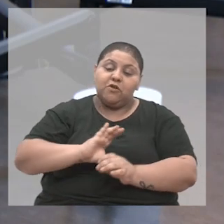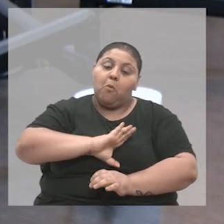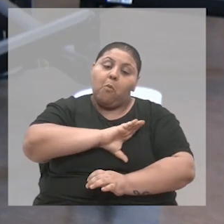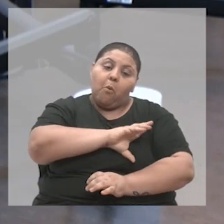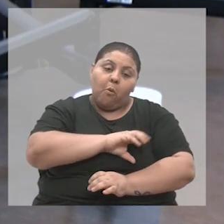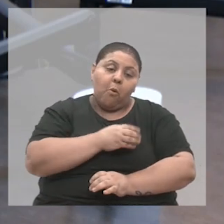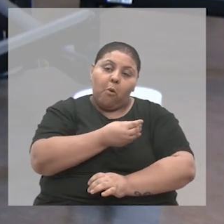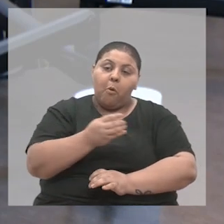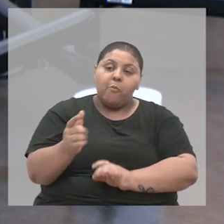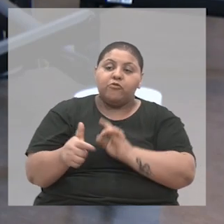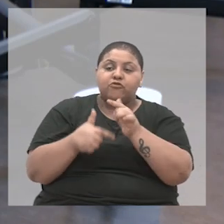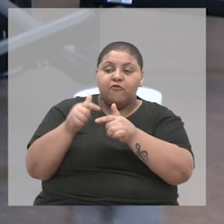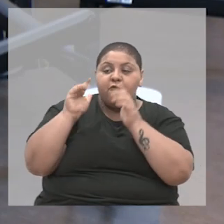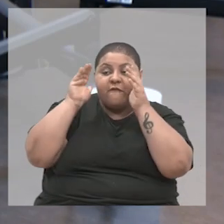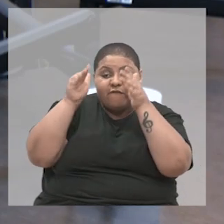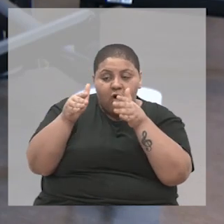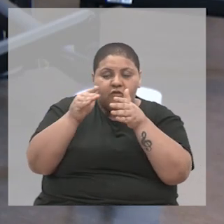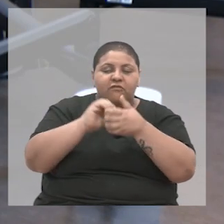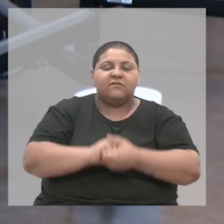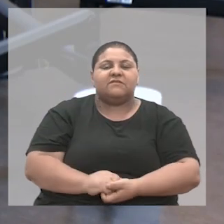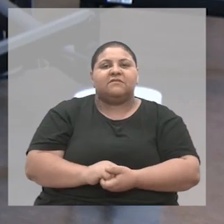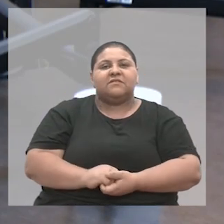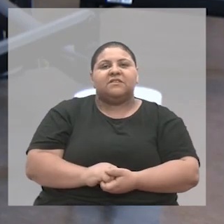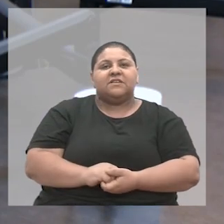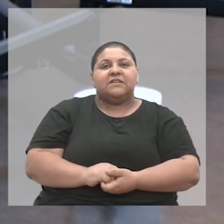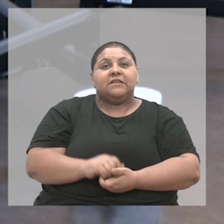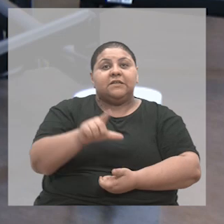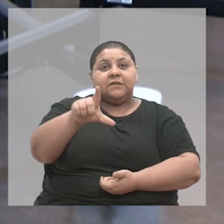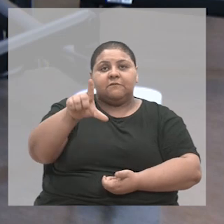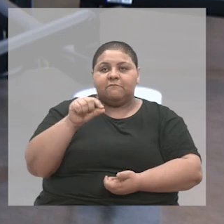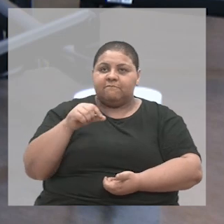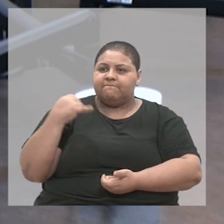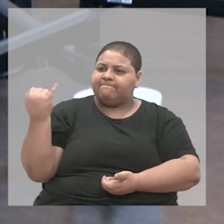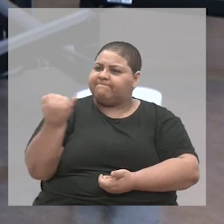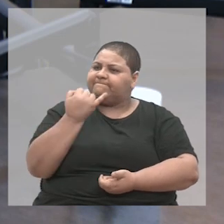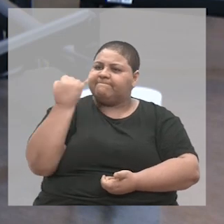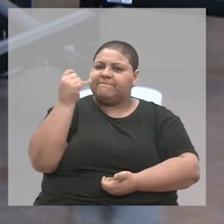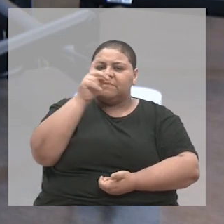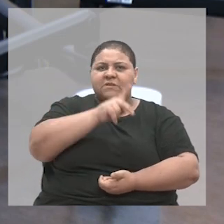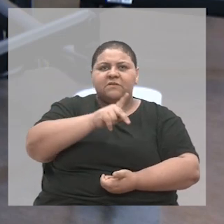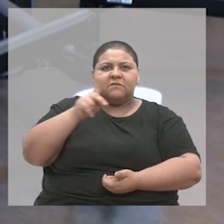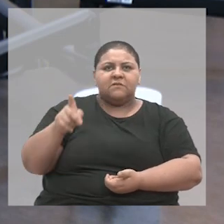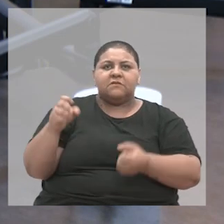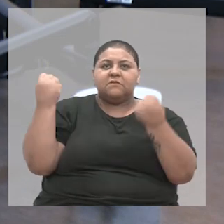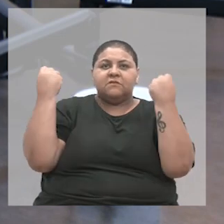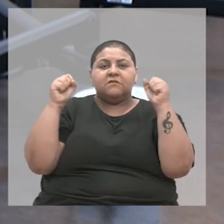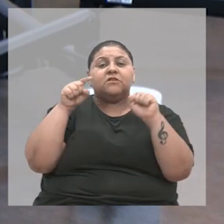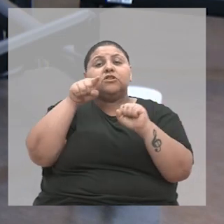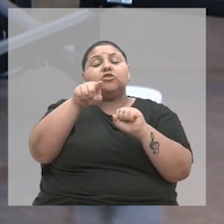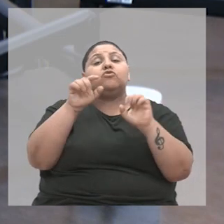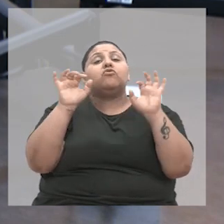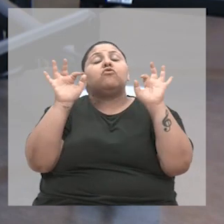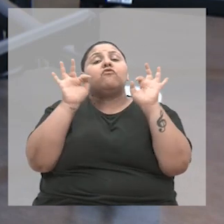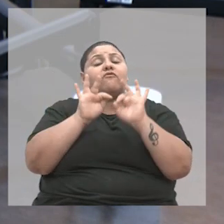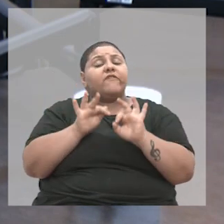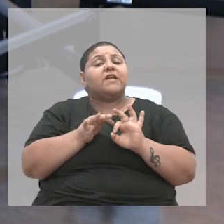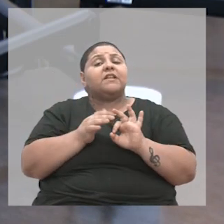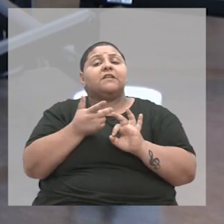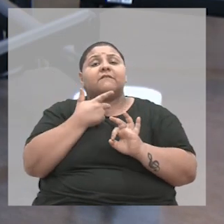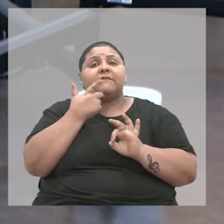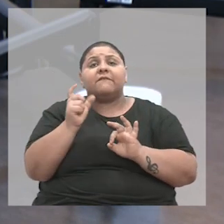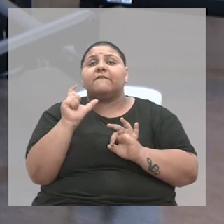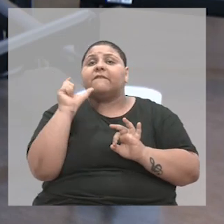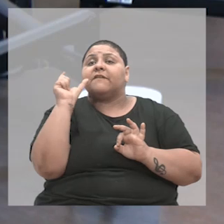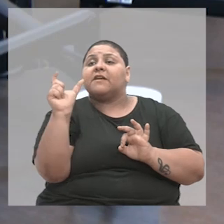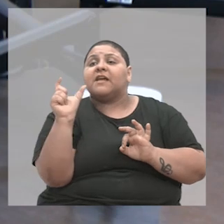é feito com muito amor, com muita dedicação, né? E realmente foi uma escolha ímpar essa de ser professor de educação física. E tu fosse muito